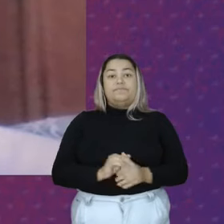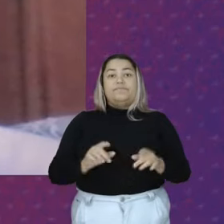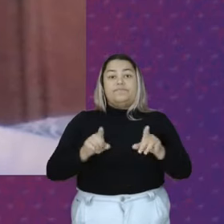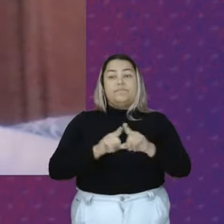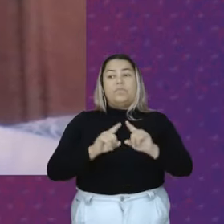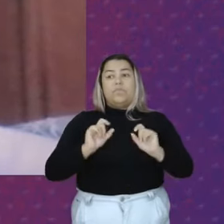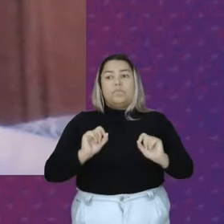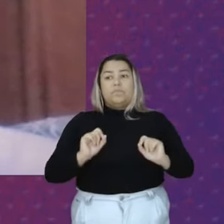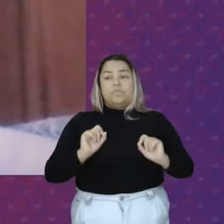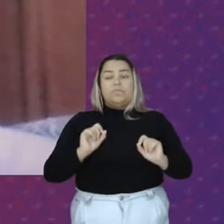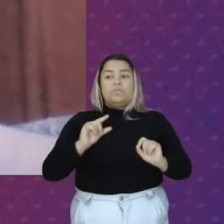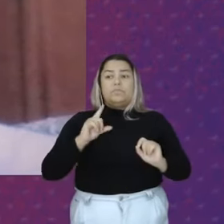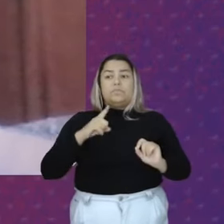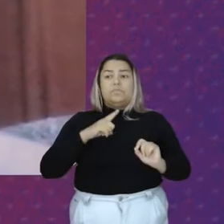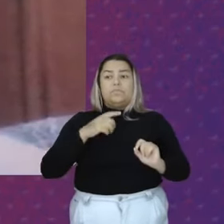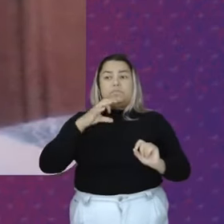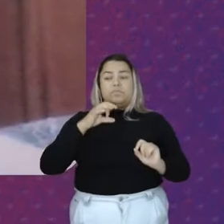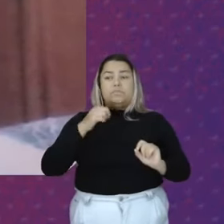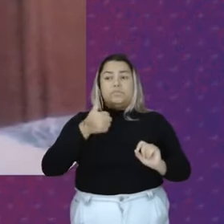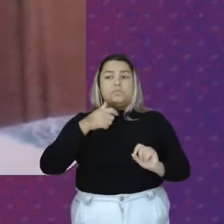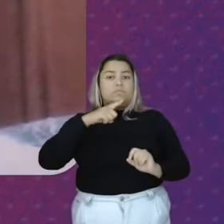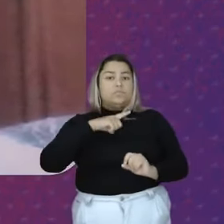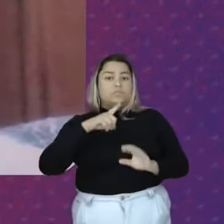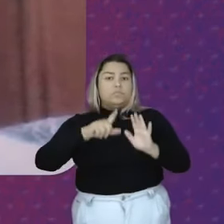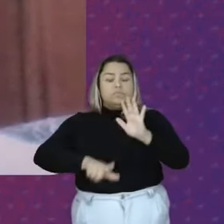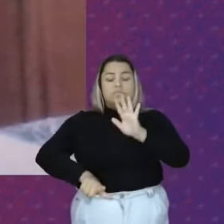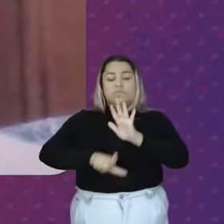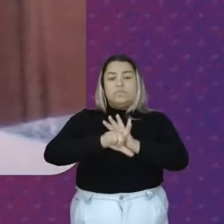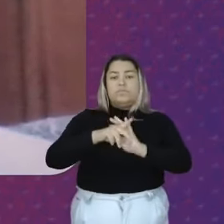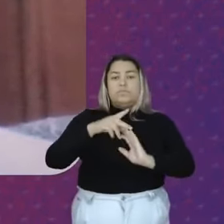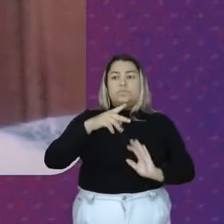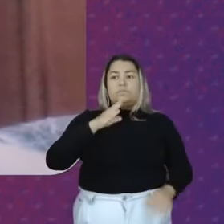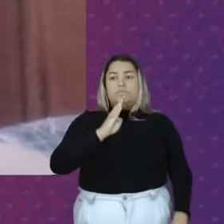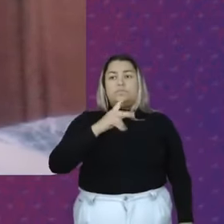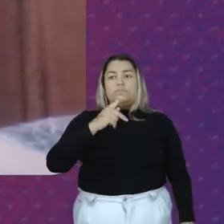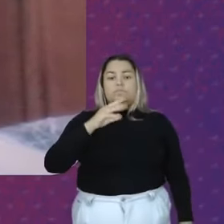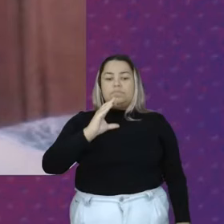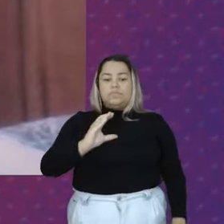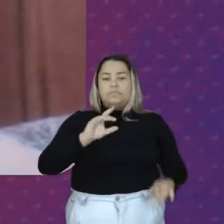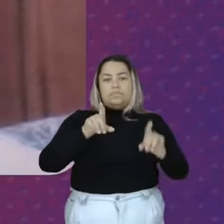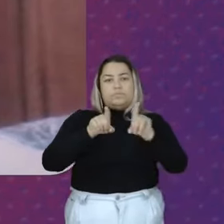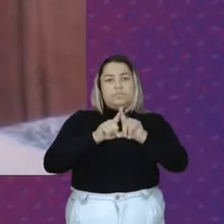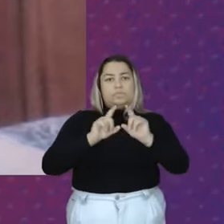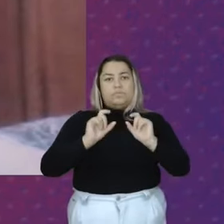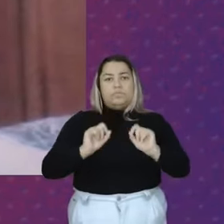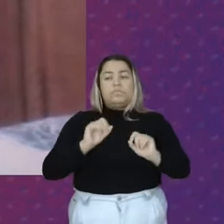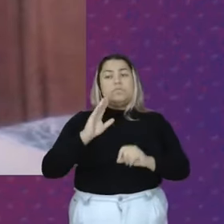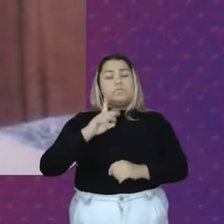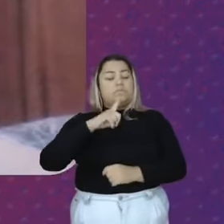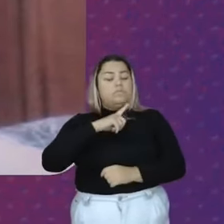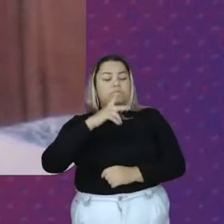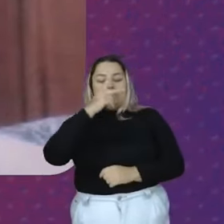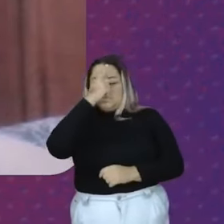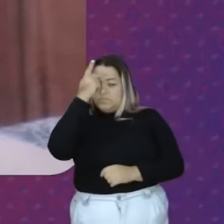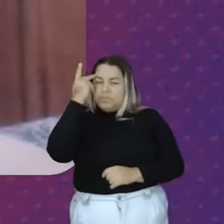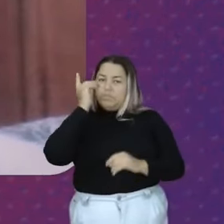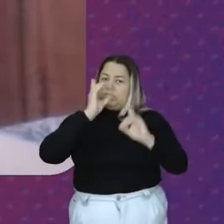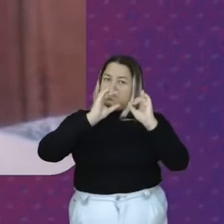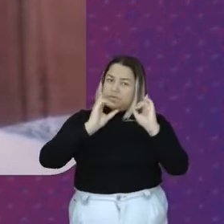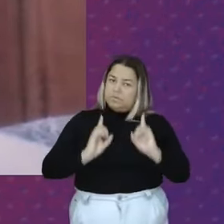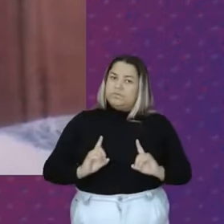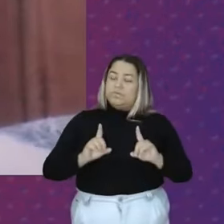pessoas que é de 91 temos a lei do benefício do BPC que é conhecido por muita gente que para famílias que TM pessoas com deficiência ou filhos com